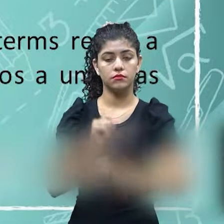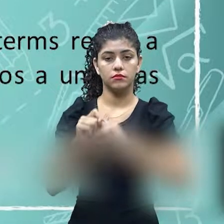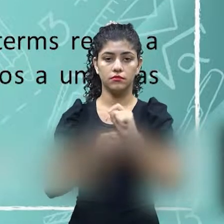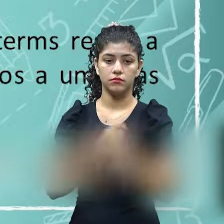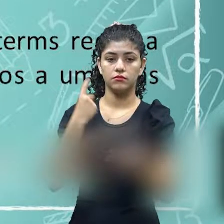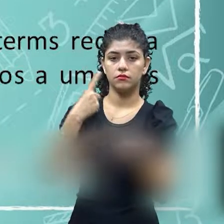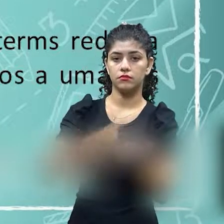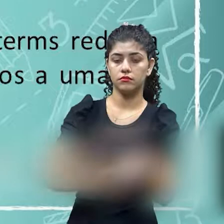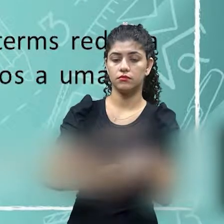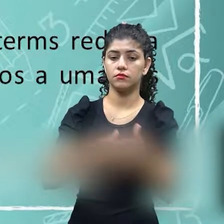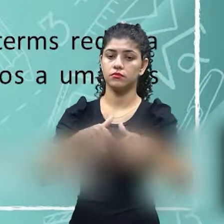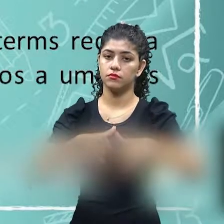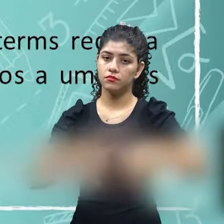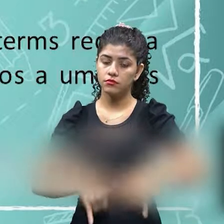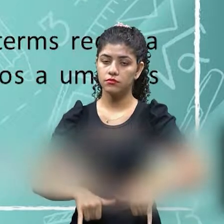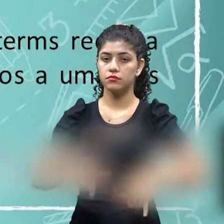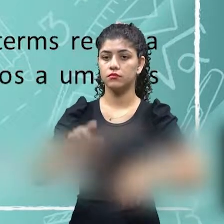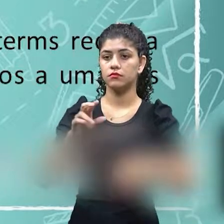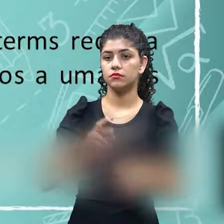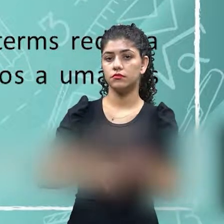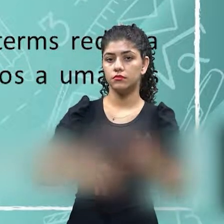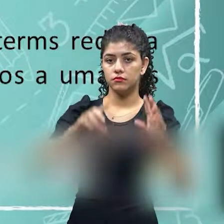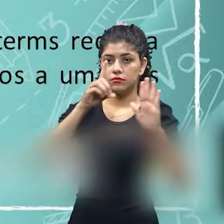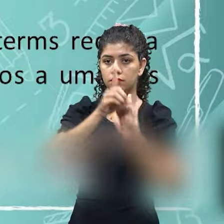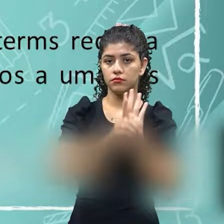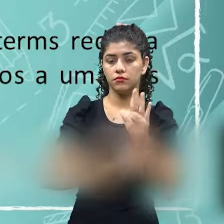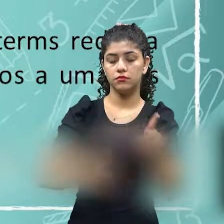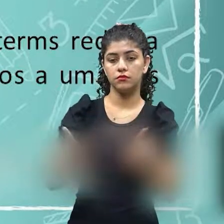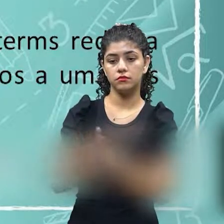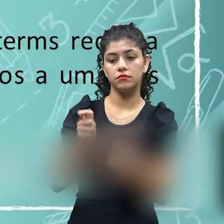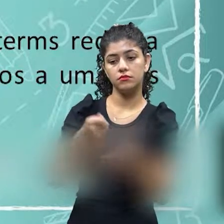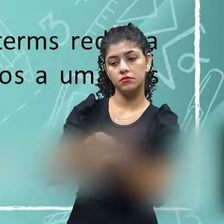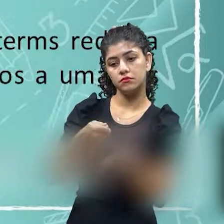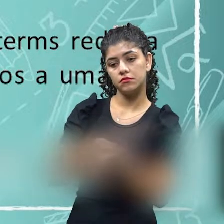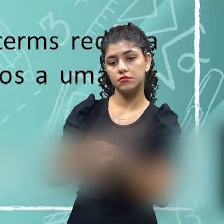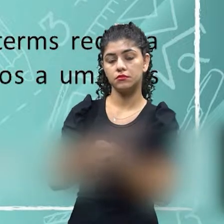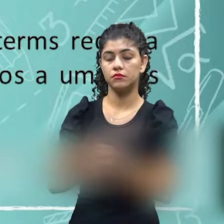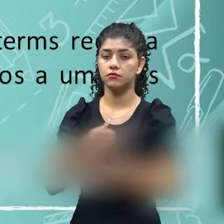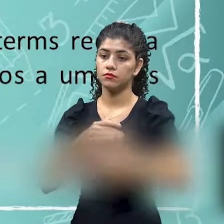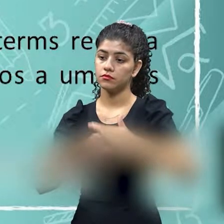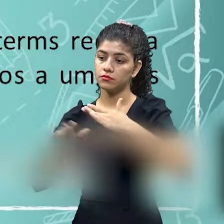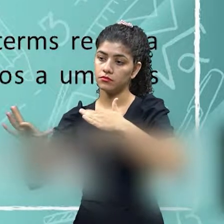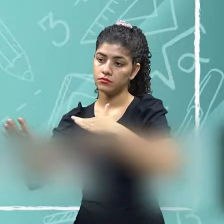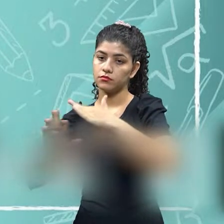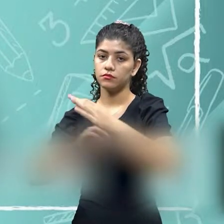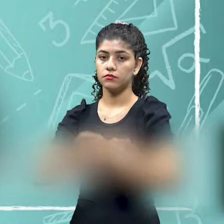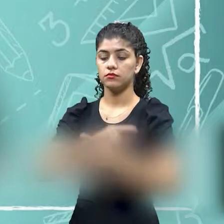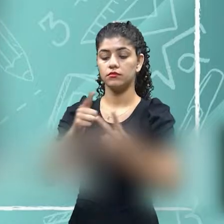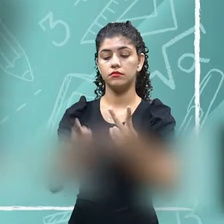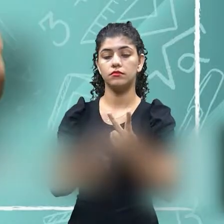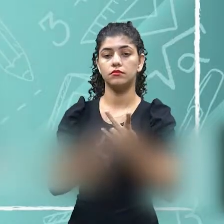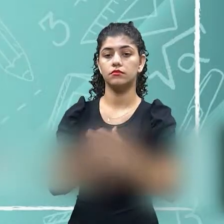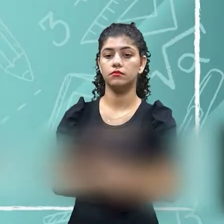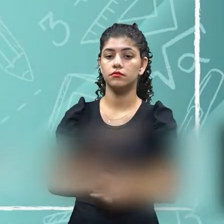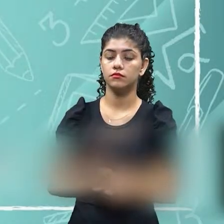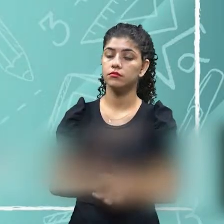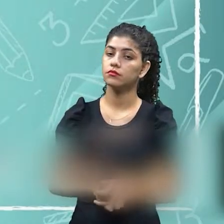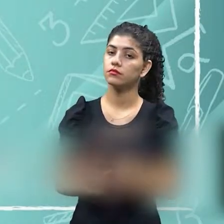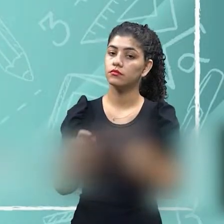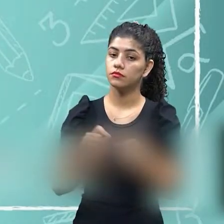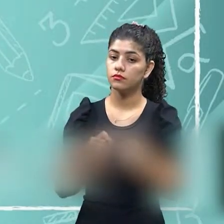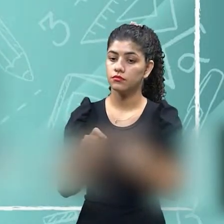contratual fixa direitos e obrigações tanto do exportador como do importador. Então, é feito de